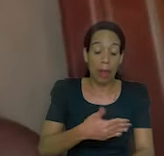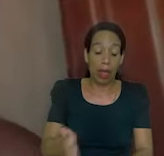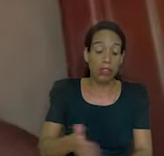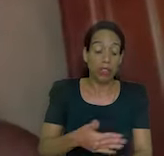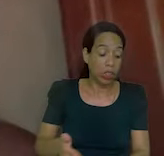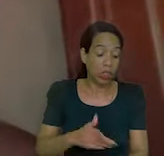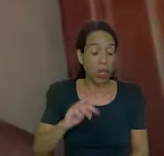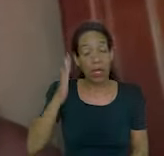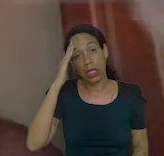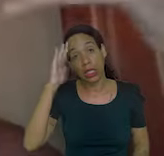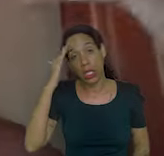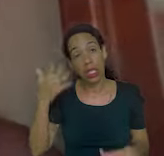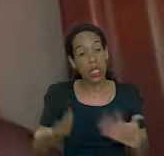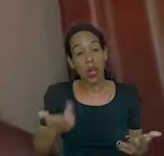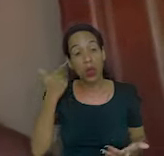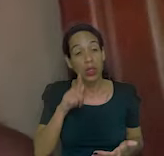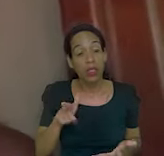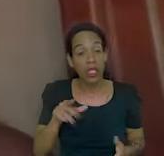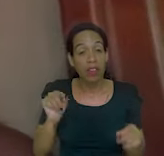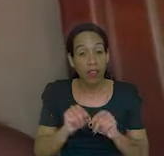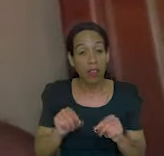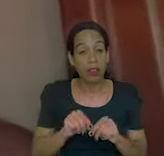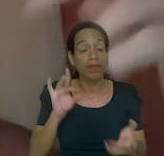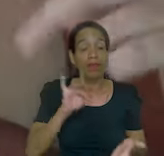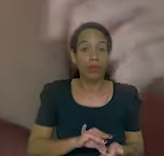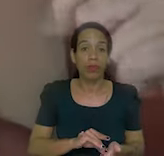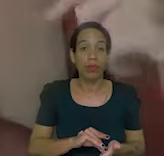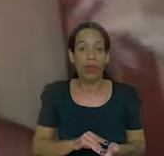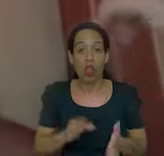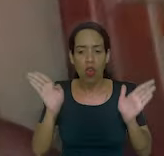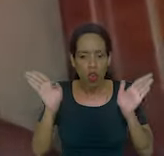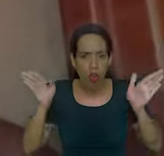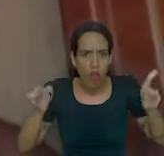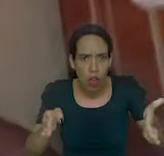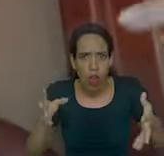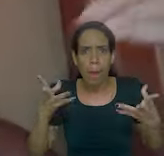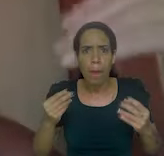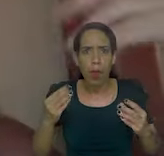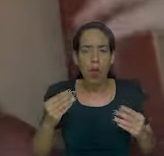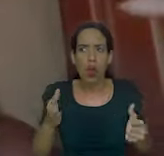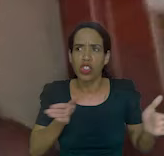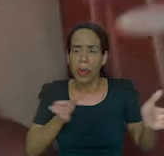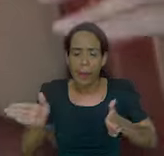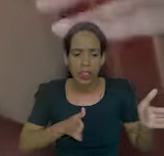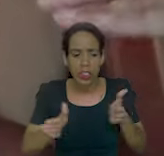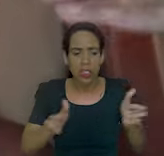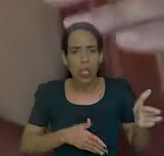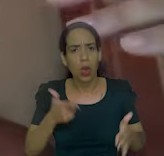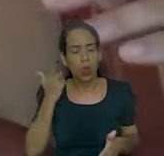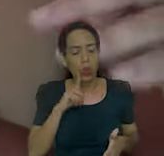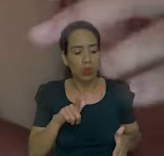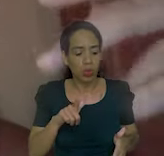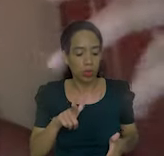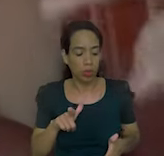páginas que ele não vai entender e ele não vai conseguir executar, focando muito em questões de mediação, para que a gente